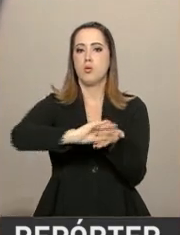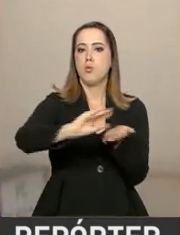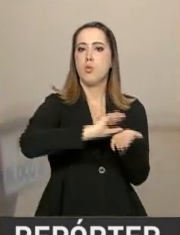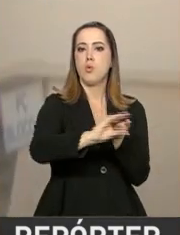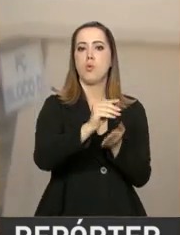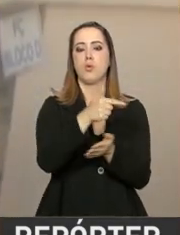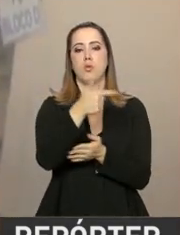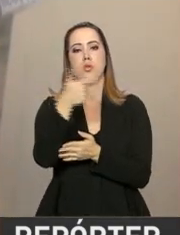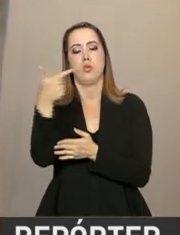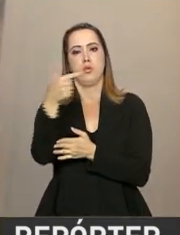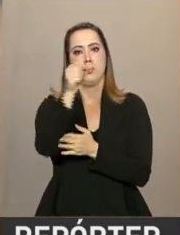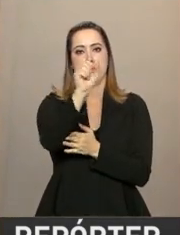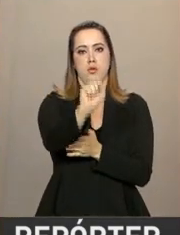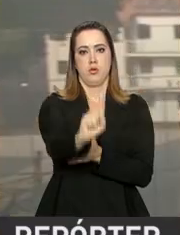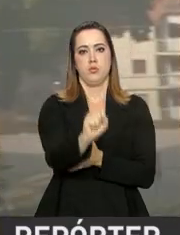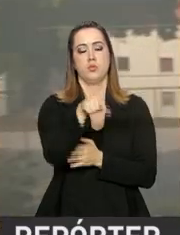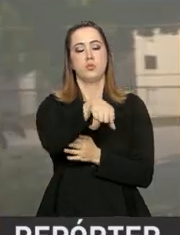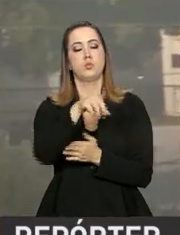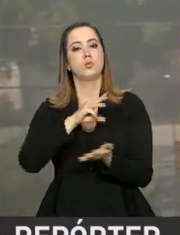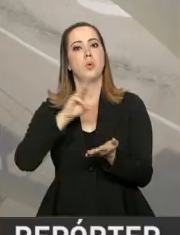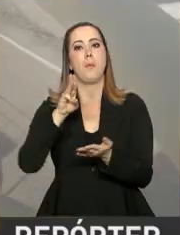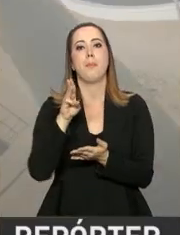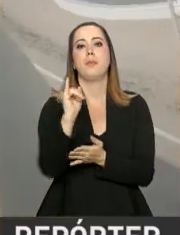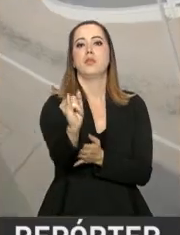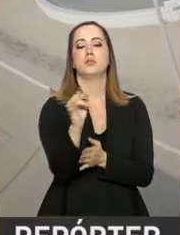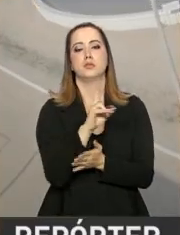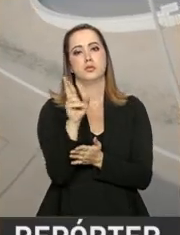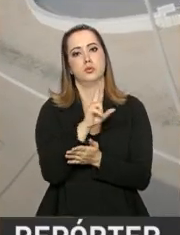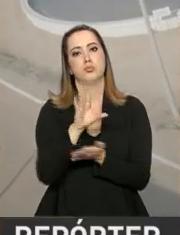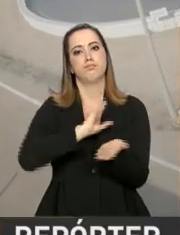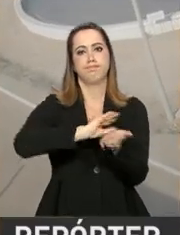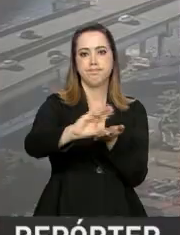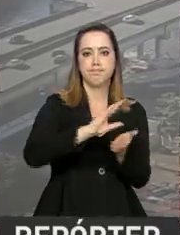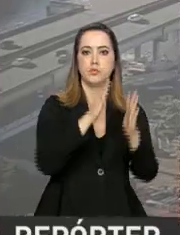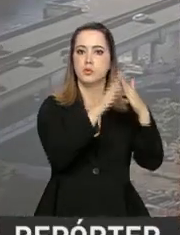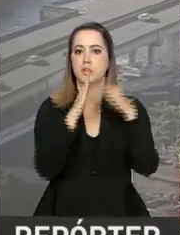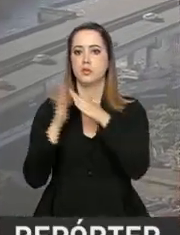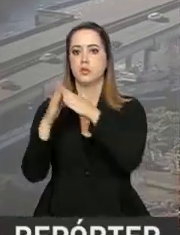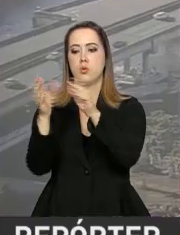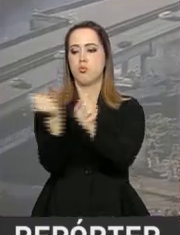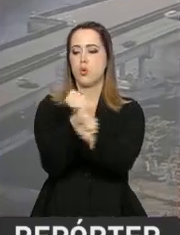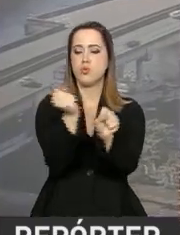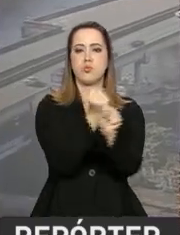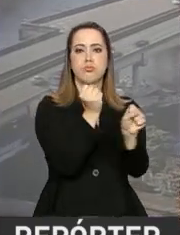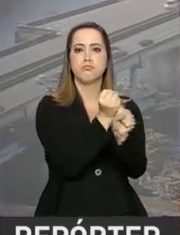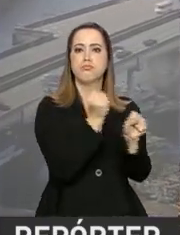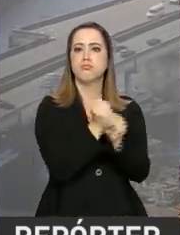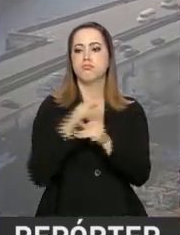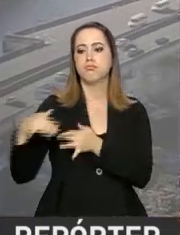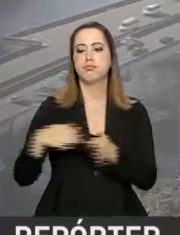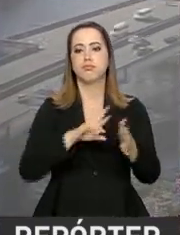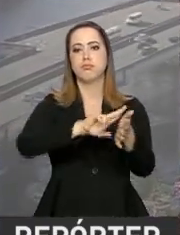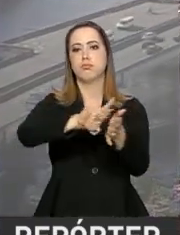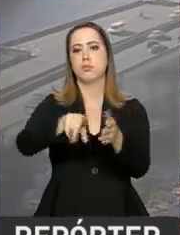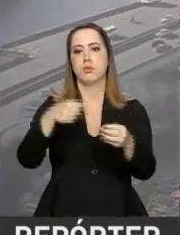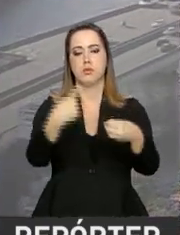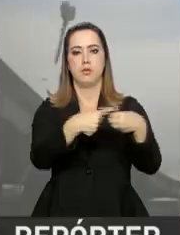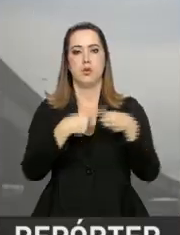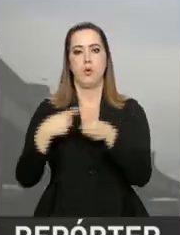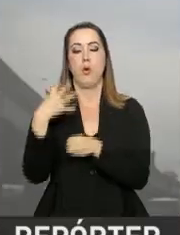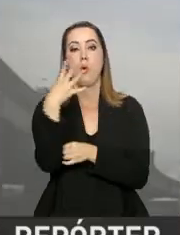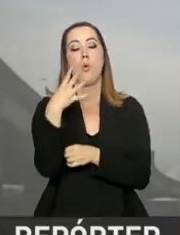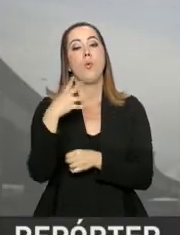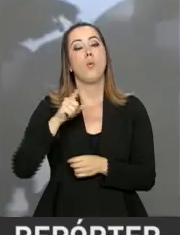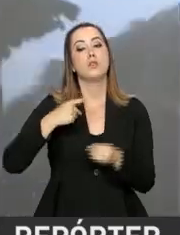bilhões de reais em habitação, saneamento básico e infraestrutura urbana. Mais de 4